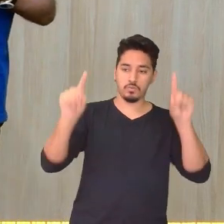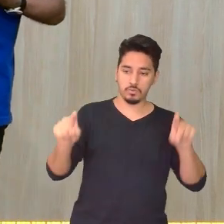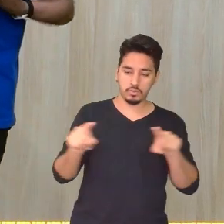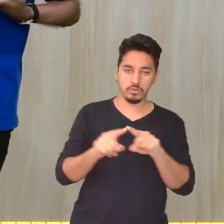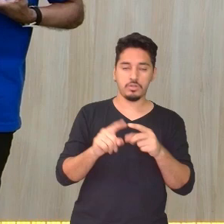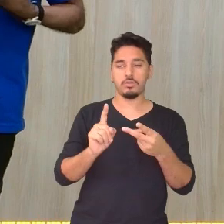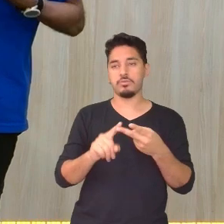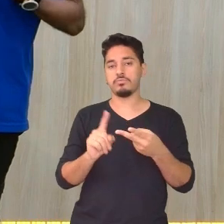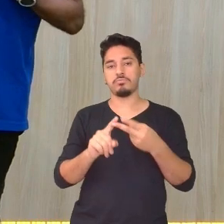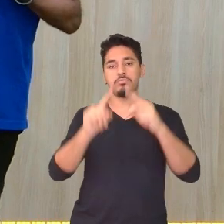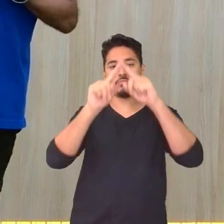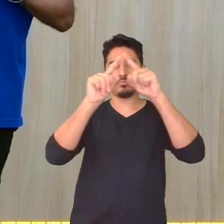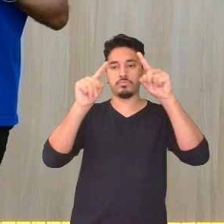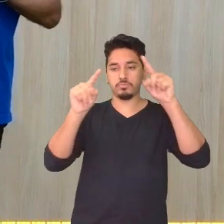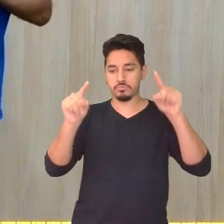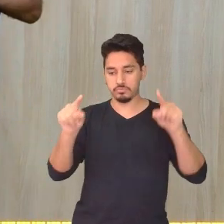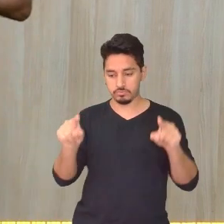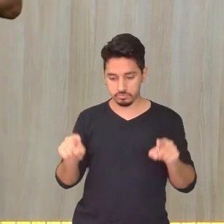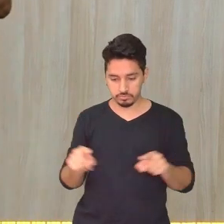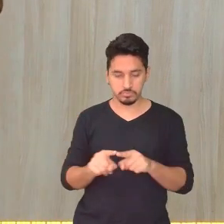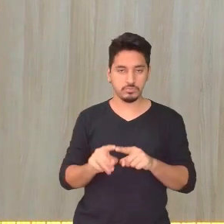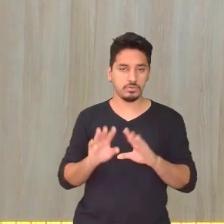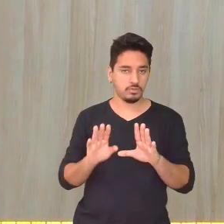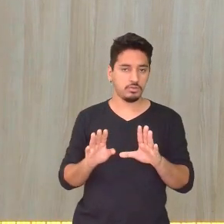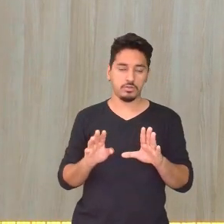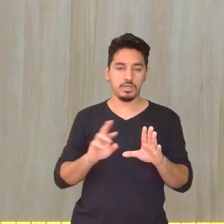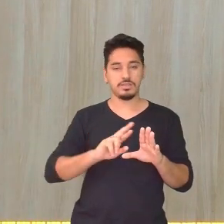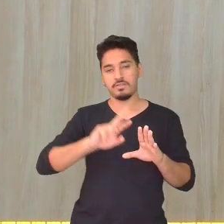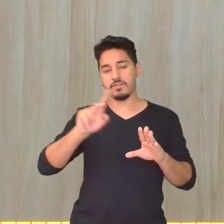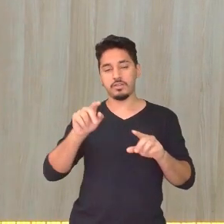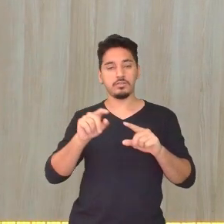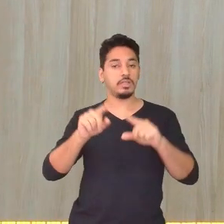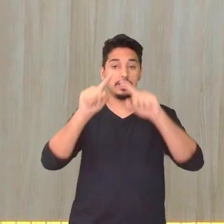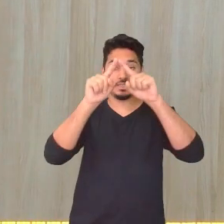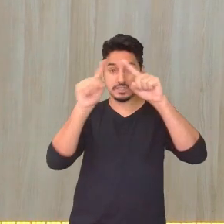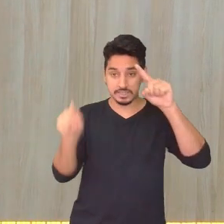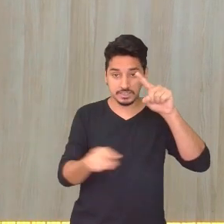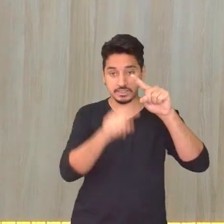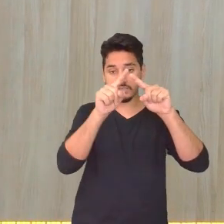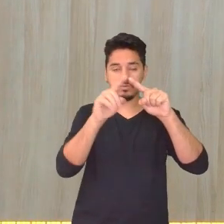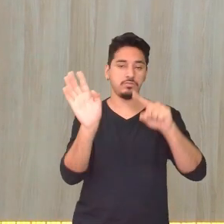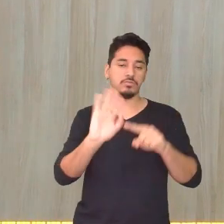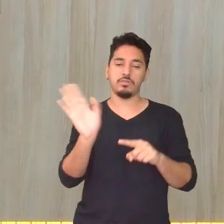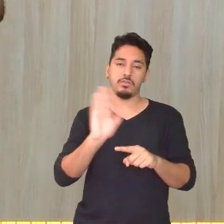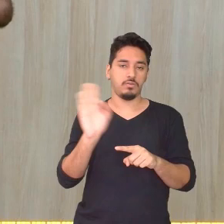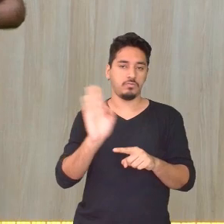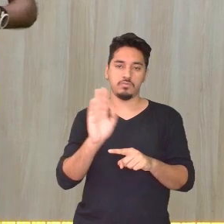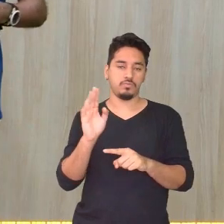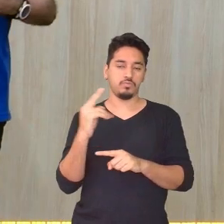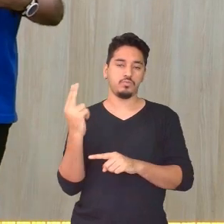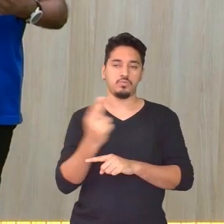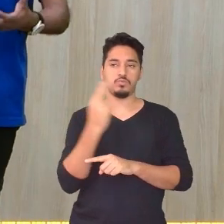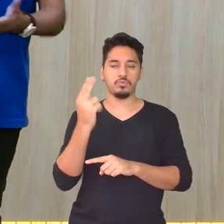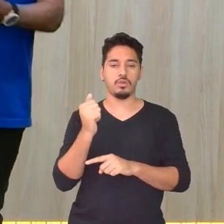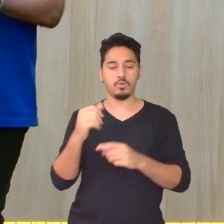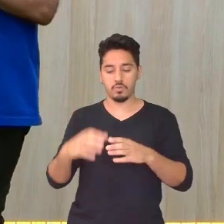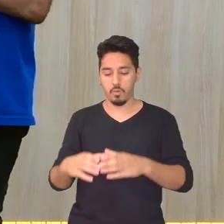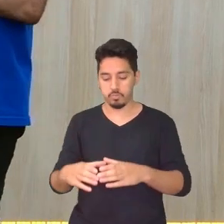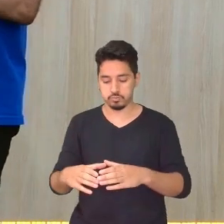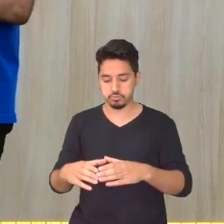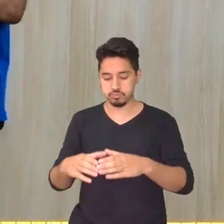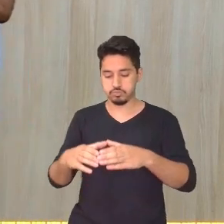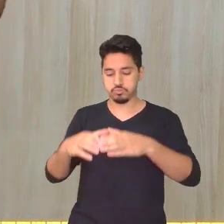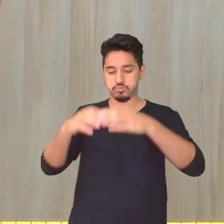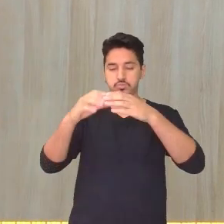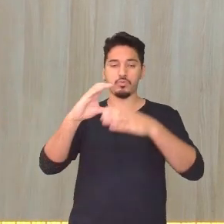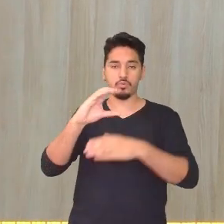ser pentagonal, pode ser hexagonal, pode ser vários tipos, menos círculo. Se tiver curva, vai ser um corpo redondo, que o cilindro é um